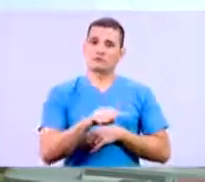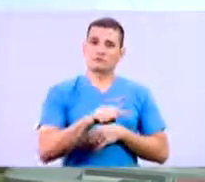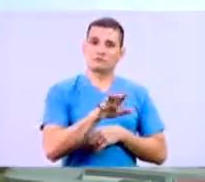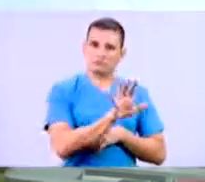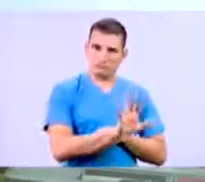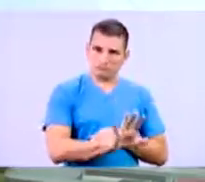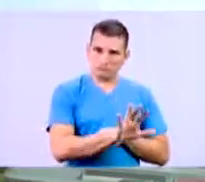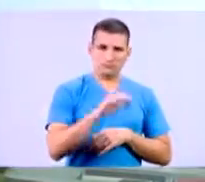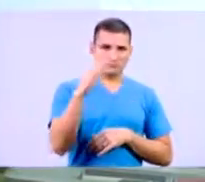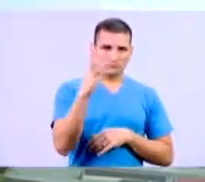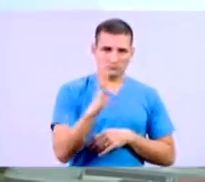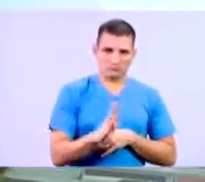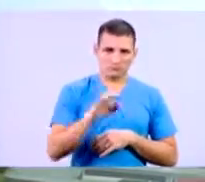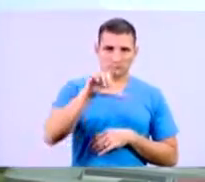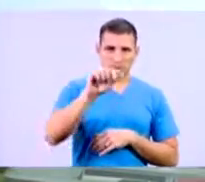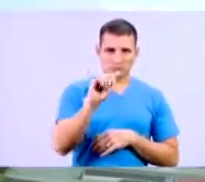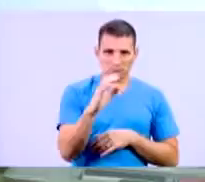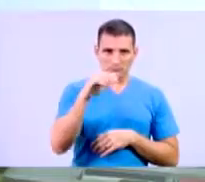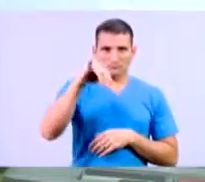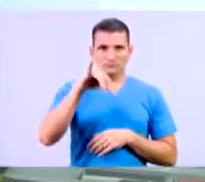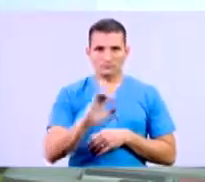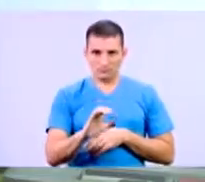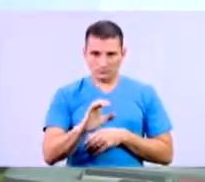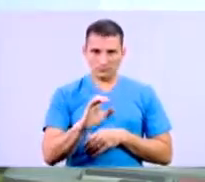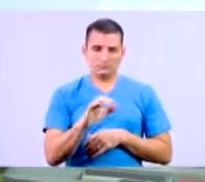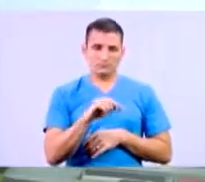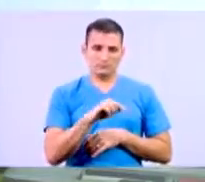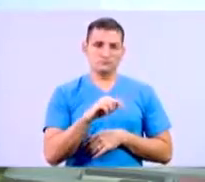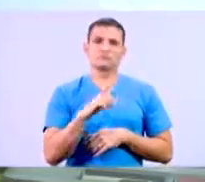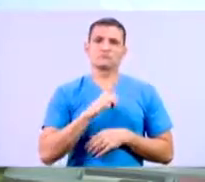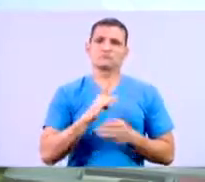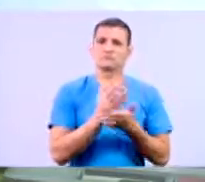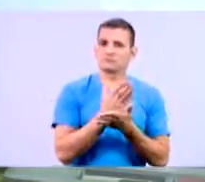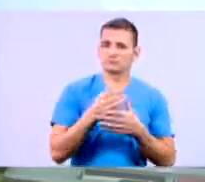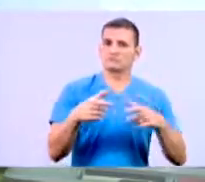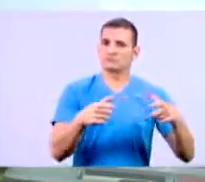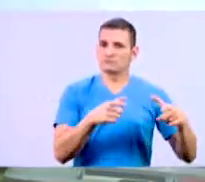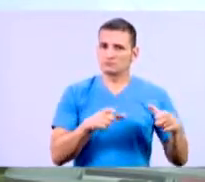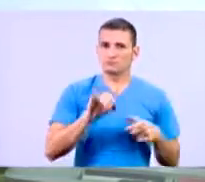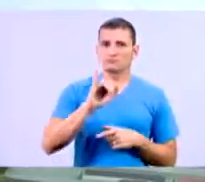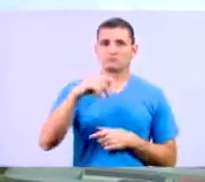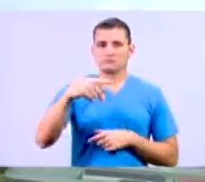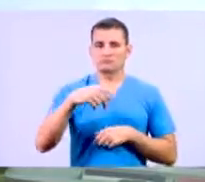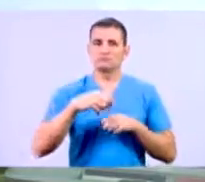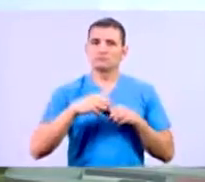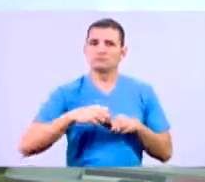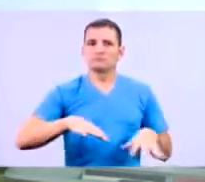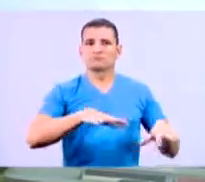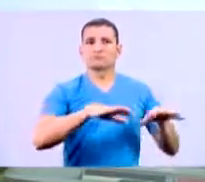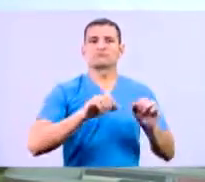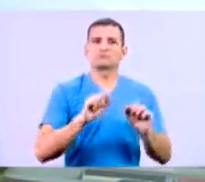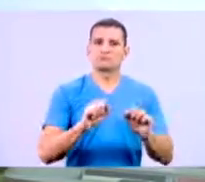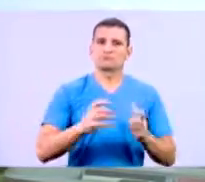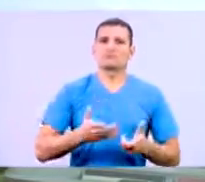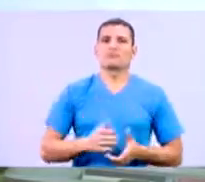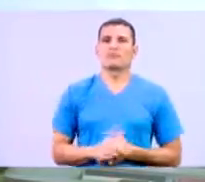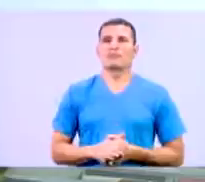região do LACNIC, né, ele ainda há alguns endereçamentos para se distribuir. Então, para ficar algo